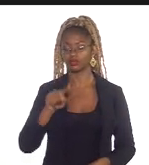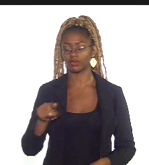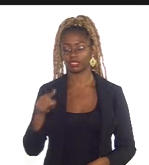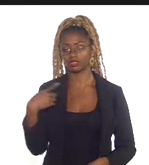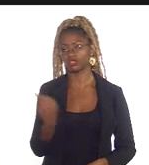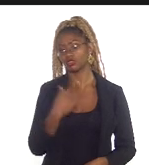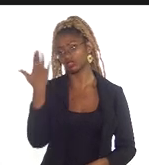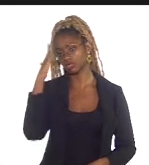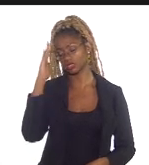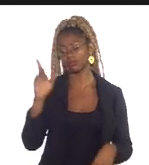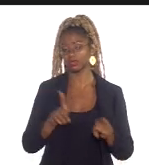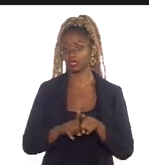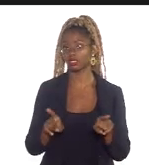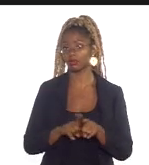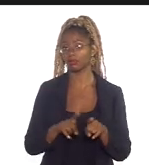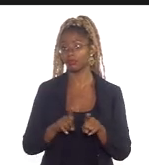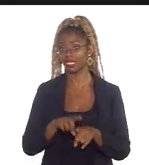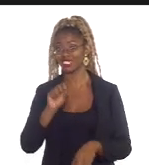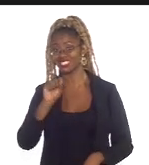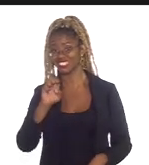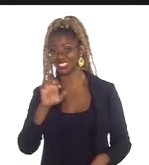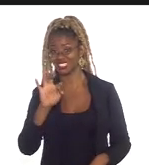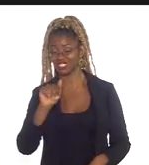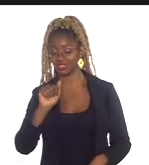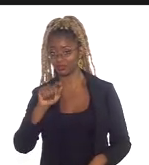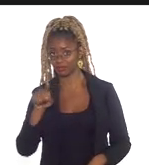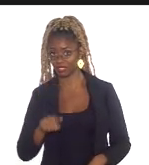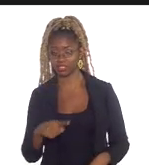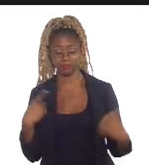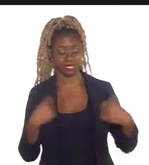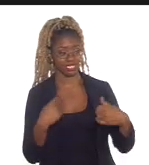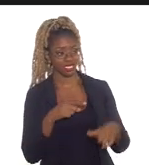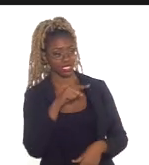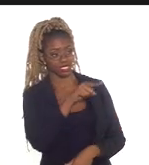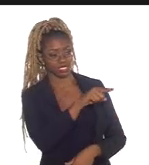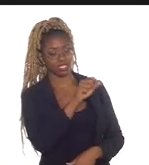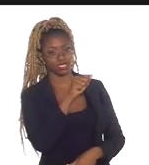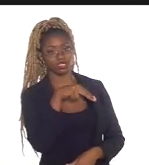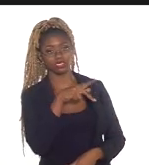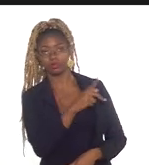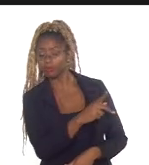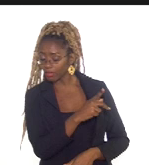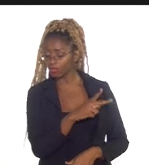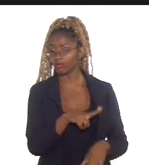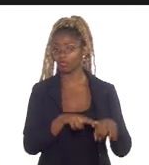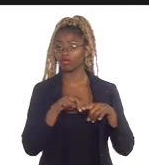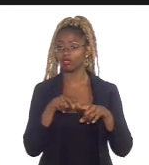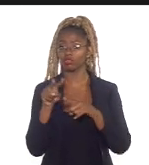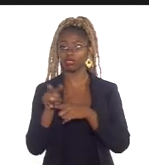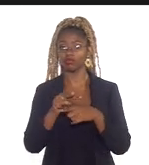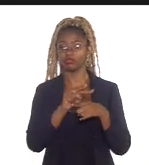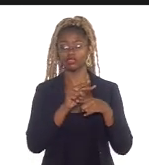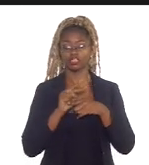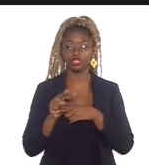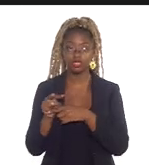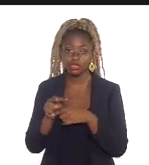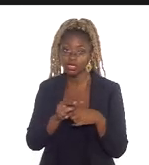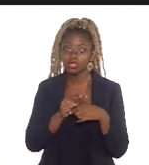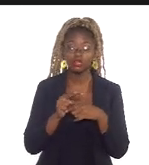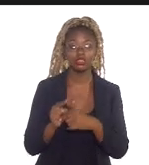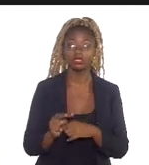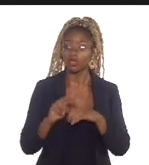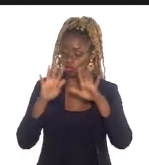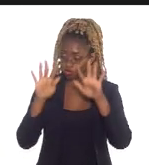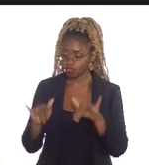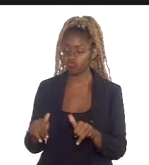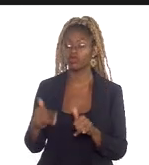também precisa da ANP para que a fiscalização chegue ao seu final e que os recursos